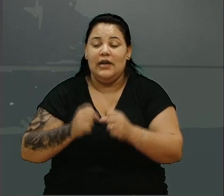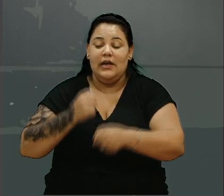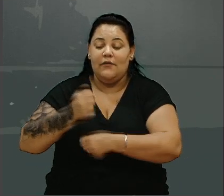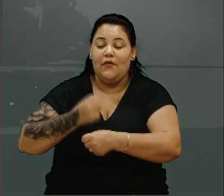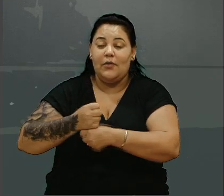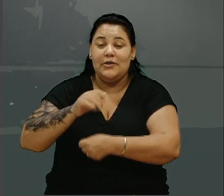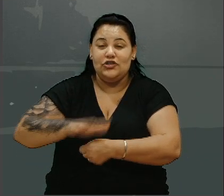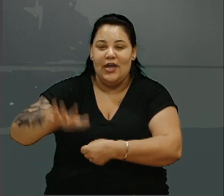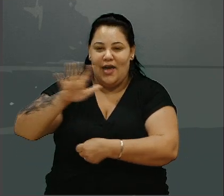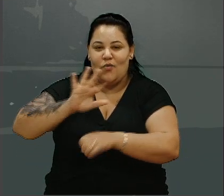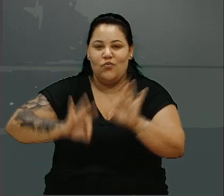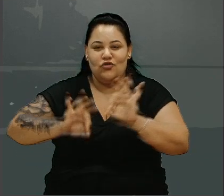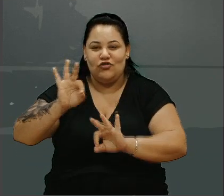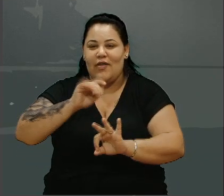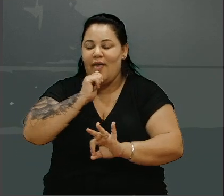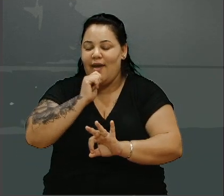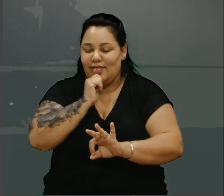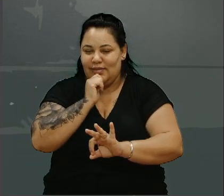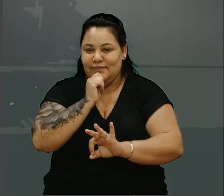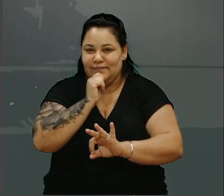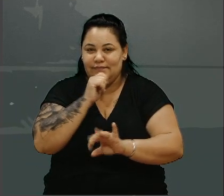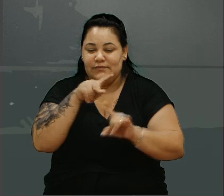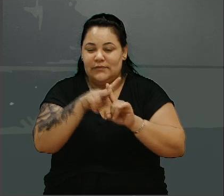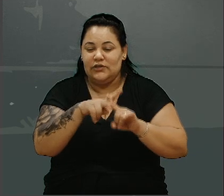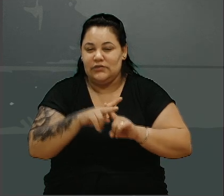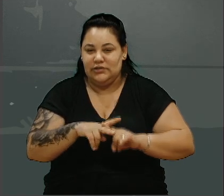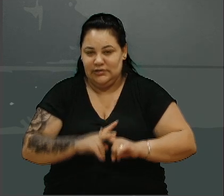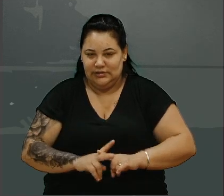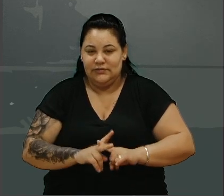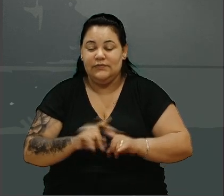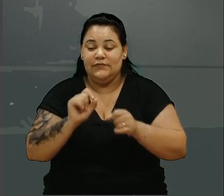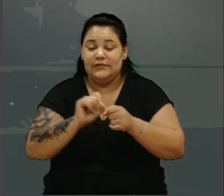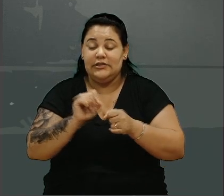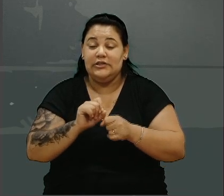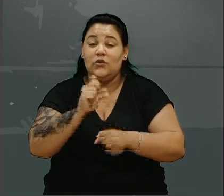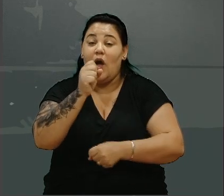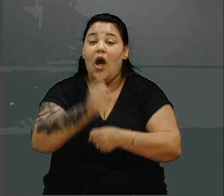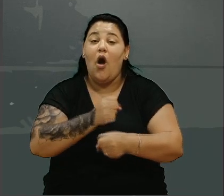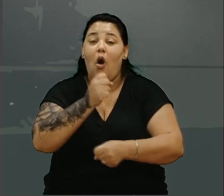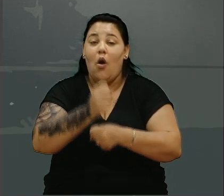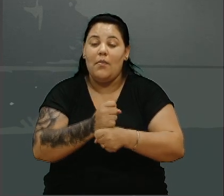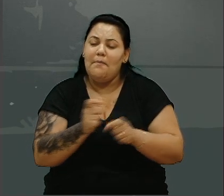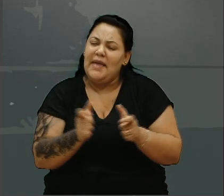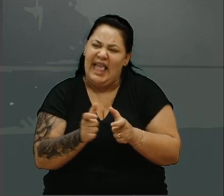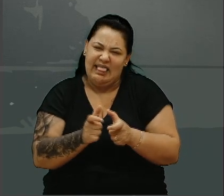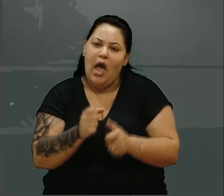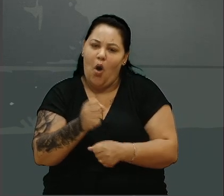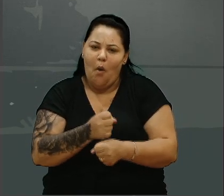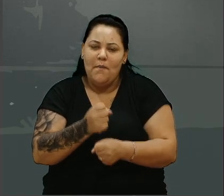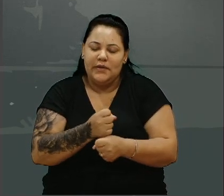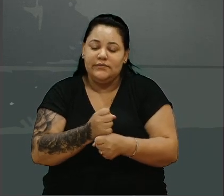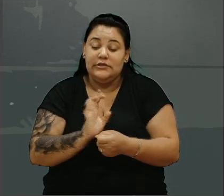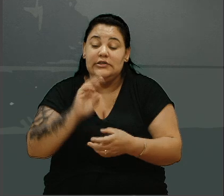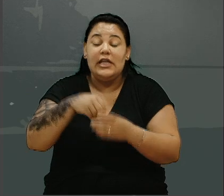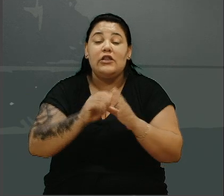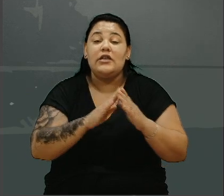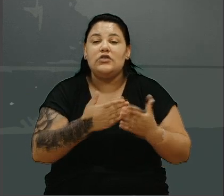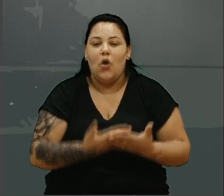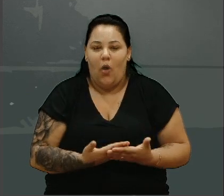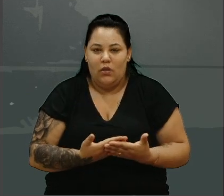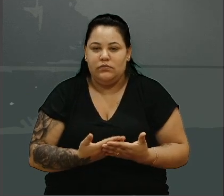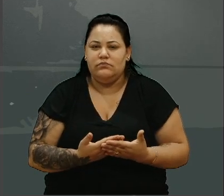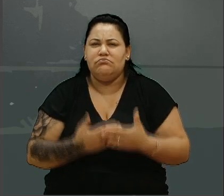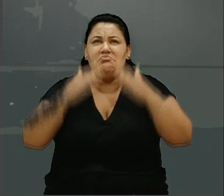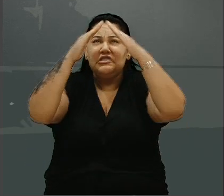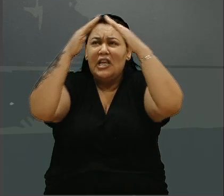ainda. Ata de manutenção, que é a realização de obras, pequenas obras, nas escolas. Um